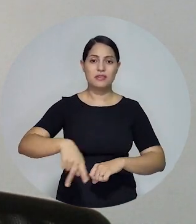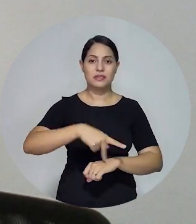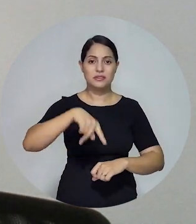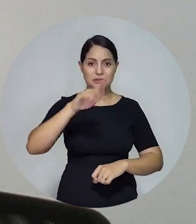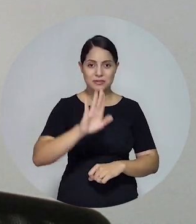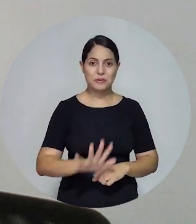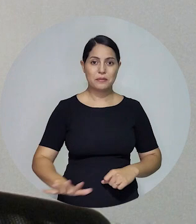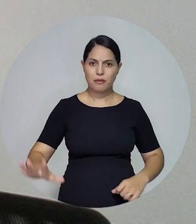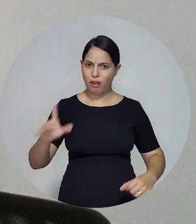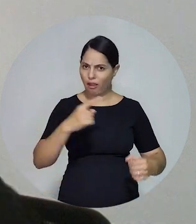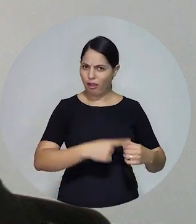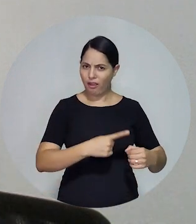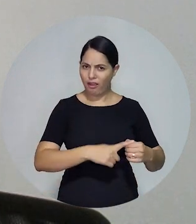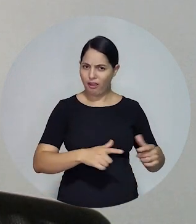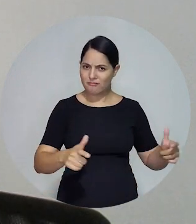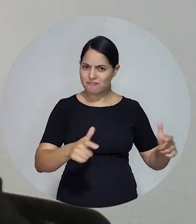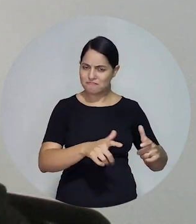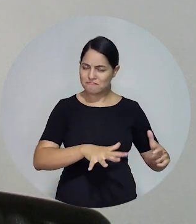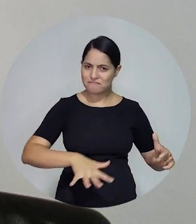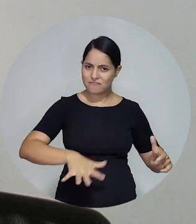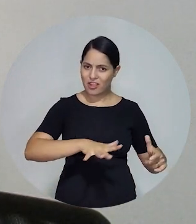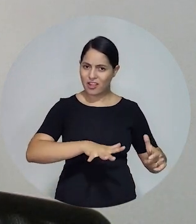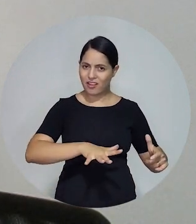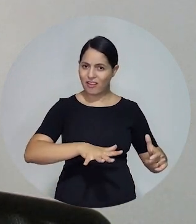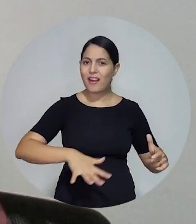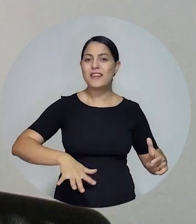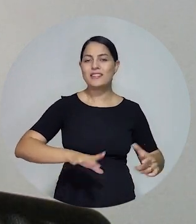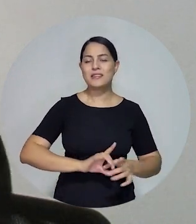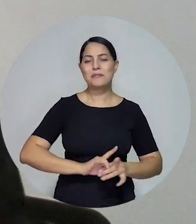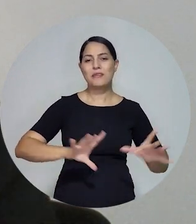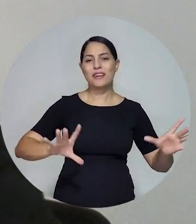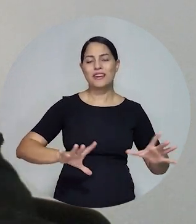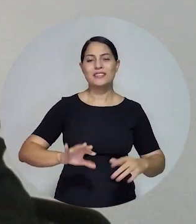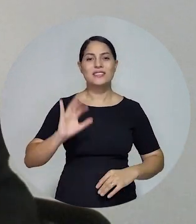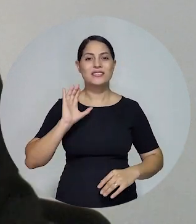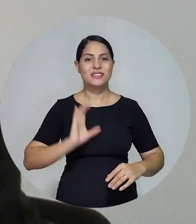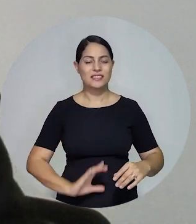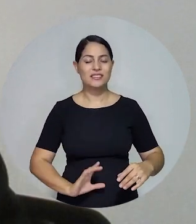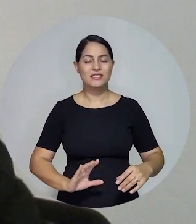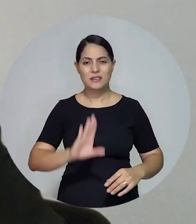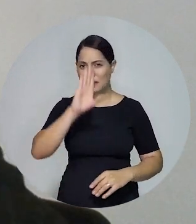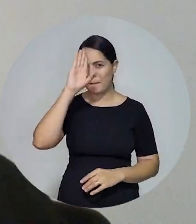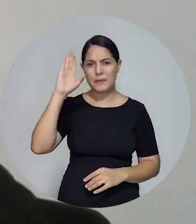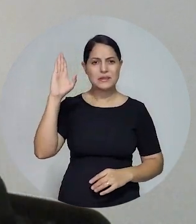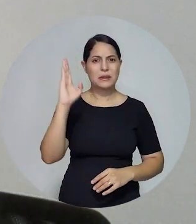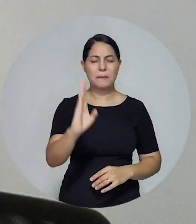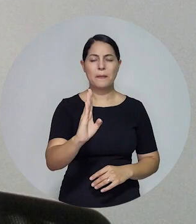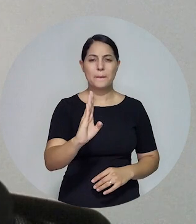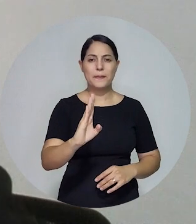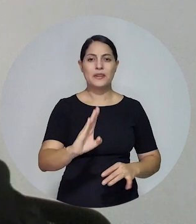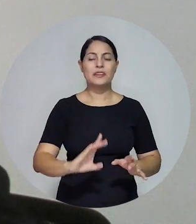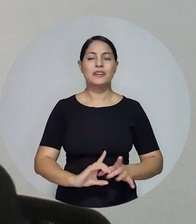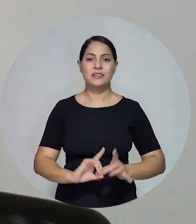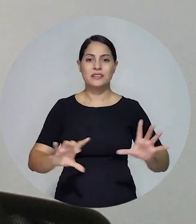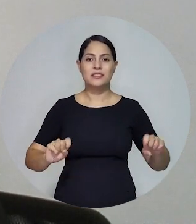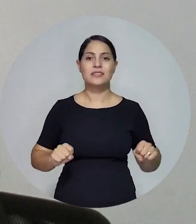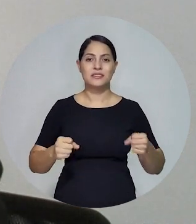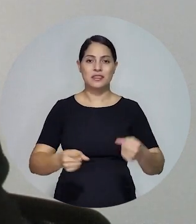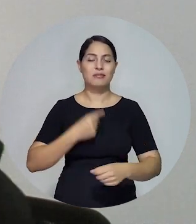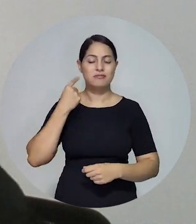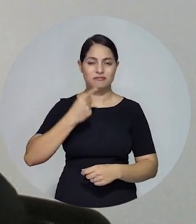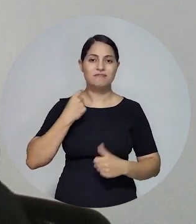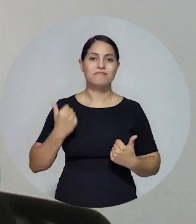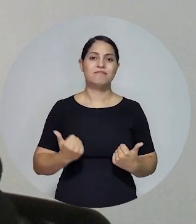das Liberdades Democráticas. Será que, neste ambiente, como eu disse, no ambiente da democracia, da cidadania e, acima de